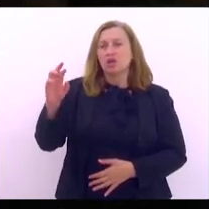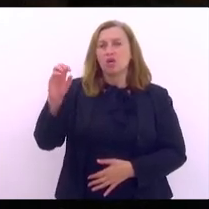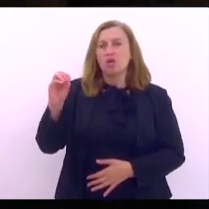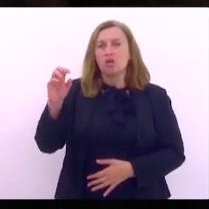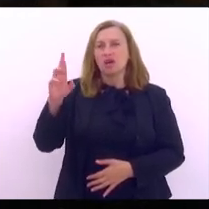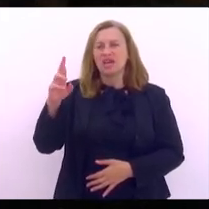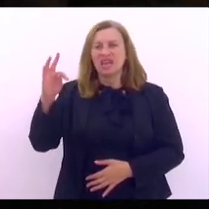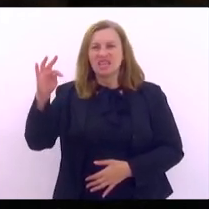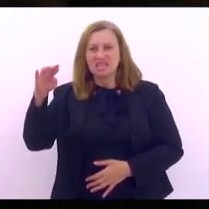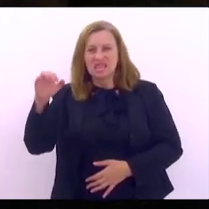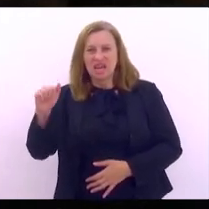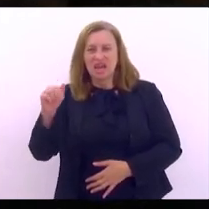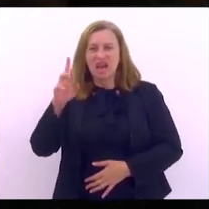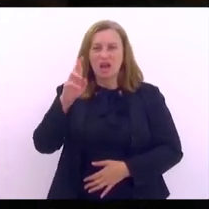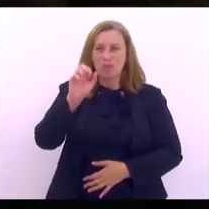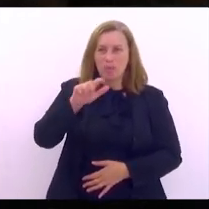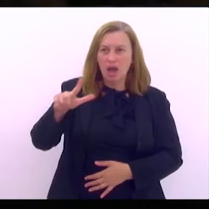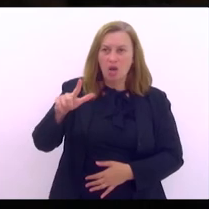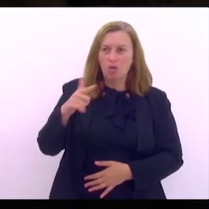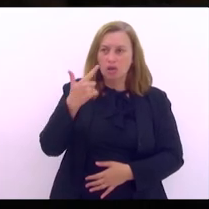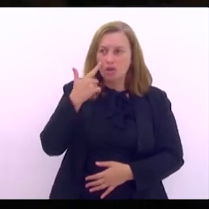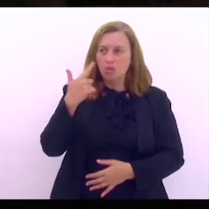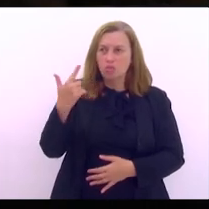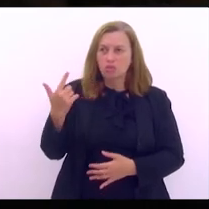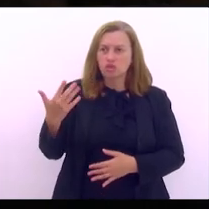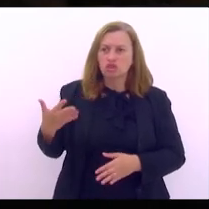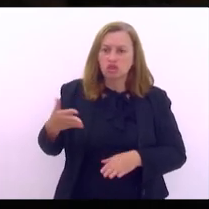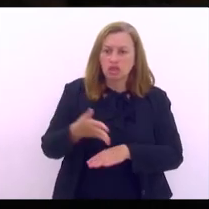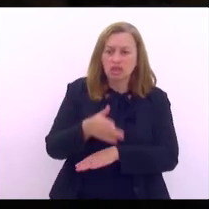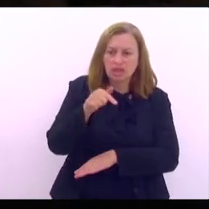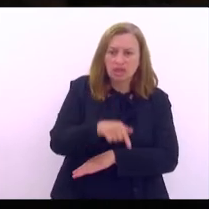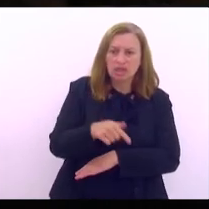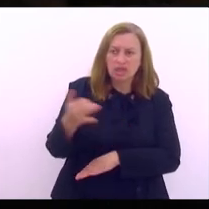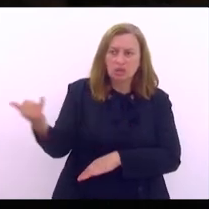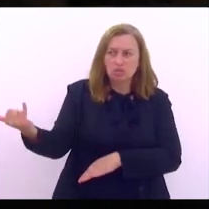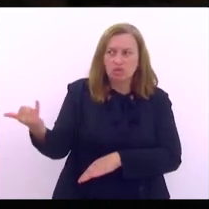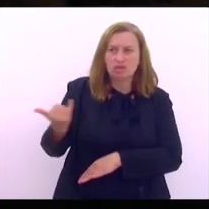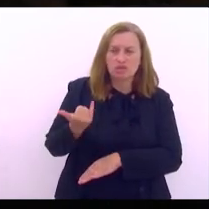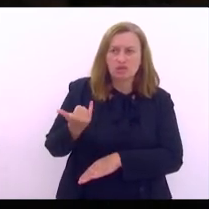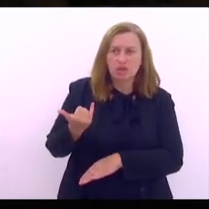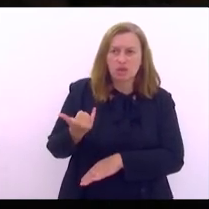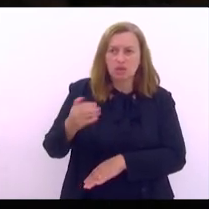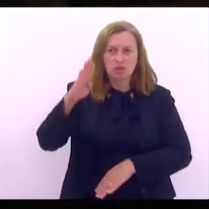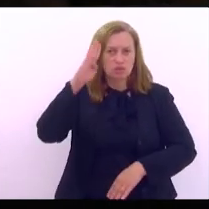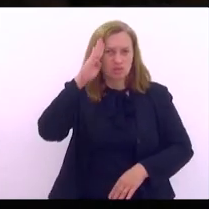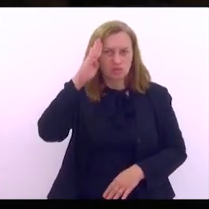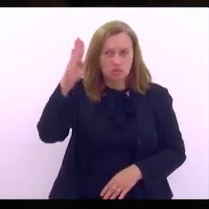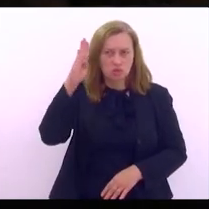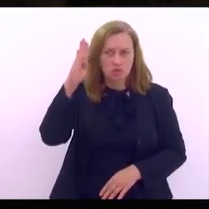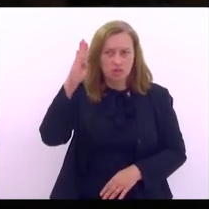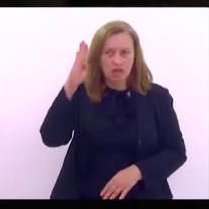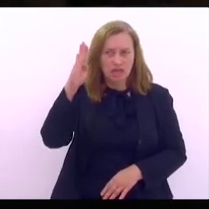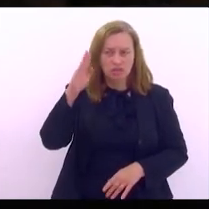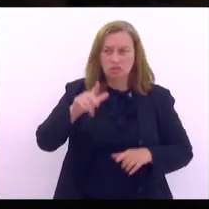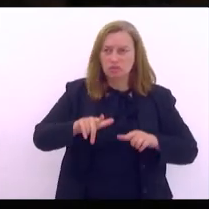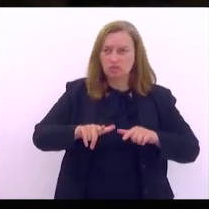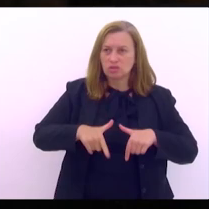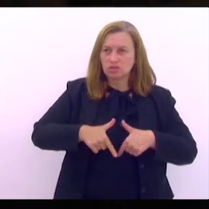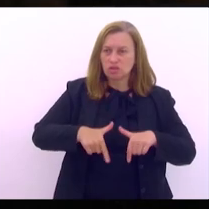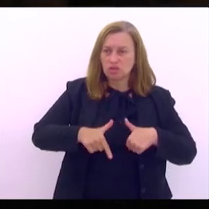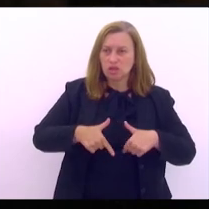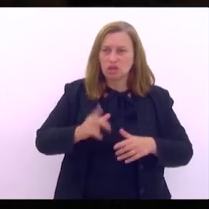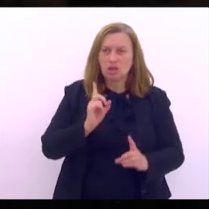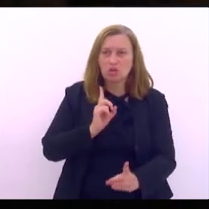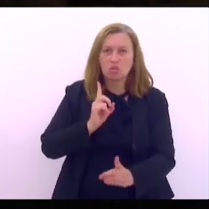aqui, pego a notícia de que soldados israelenses acabam de